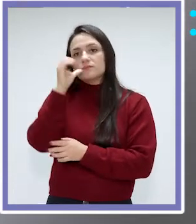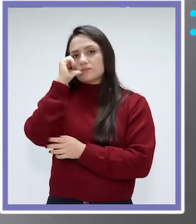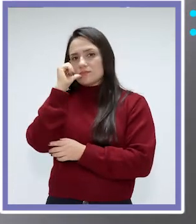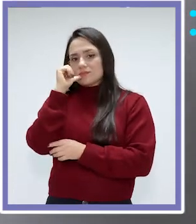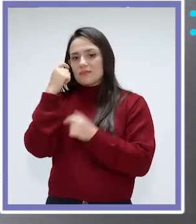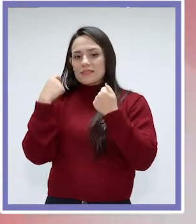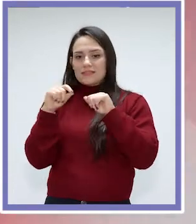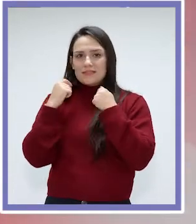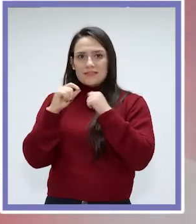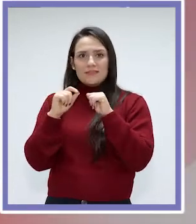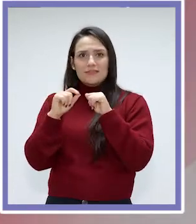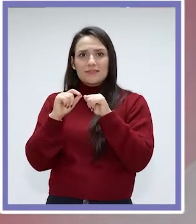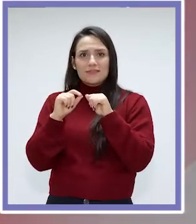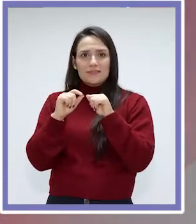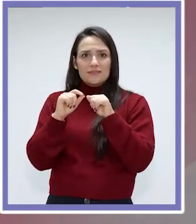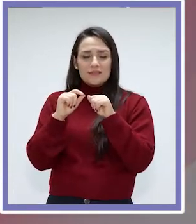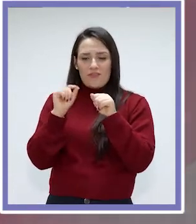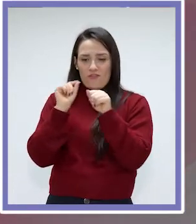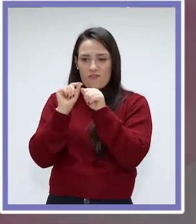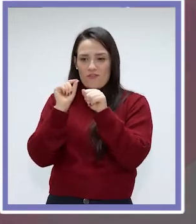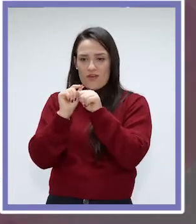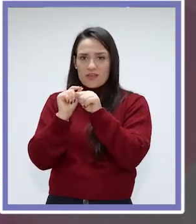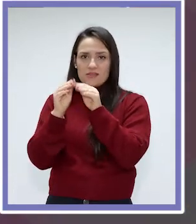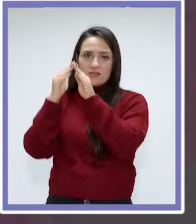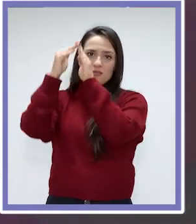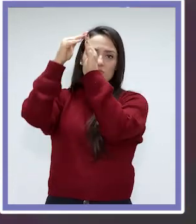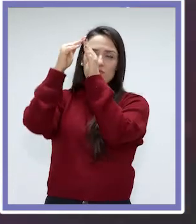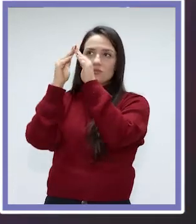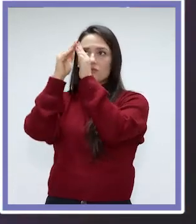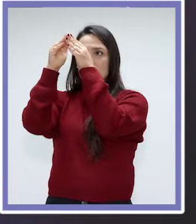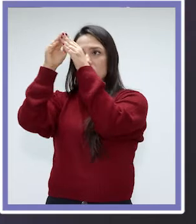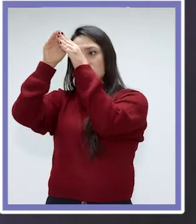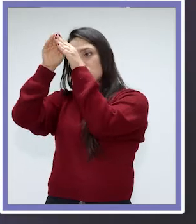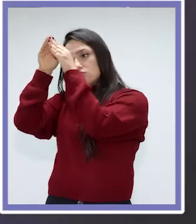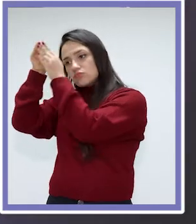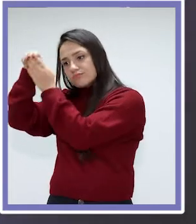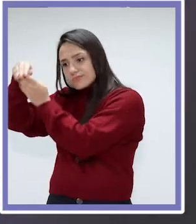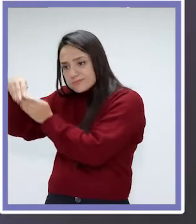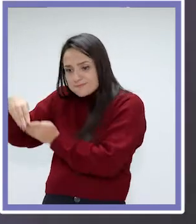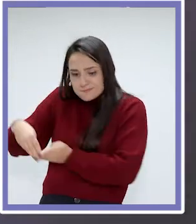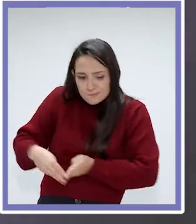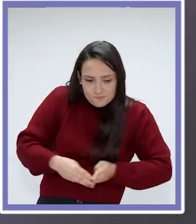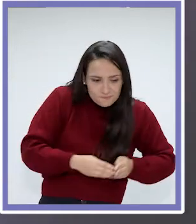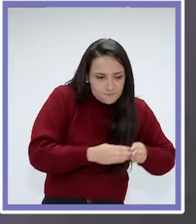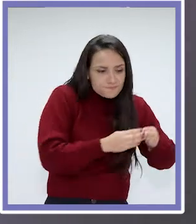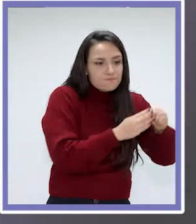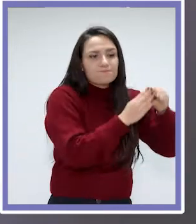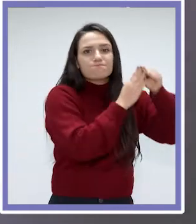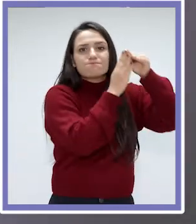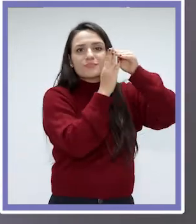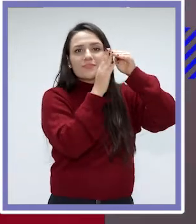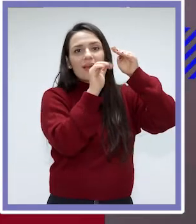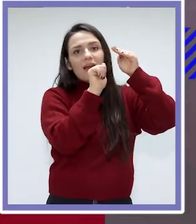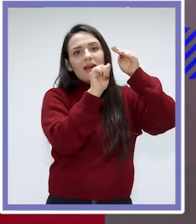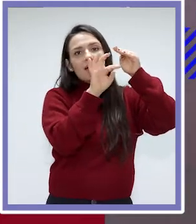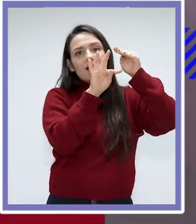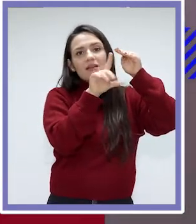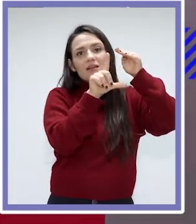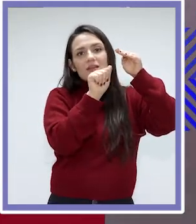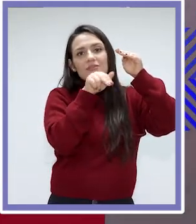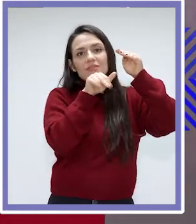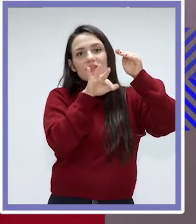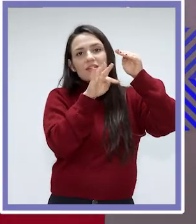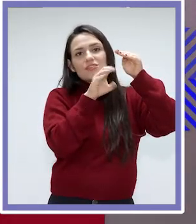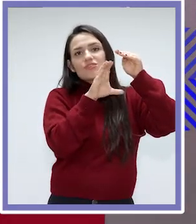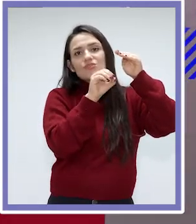pelo oceano, descer no Oceano Pacífico, subir no Oceano Atlântico e chegar em alguns